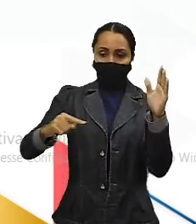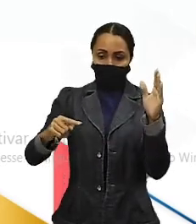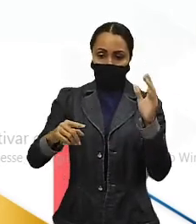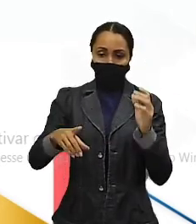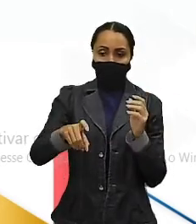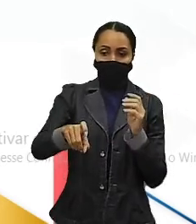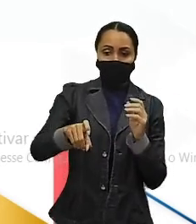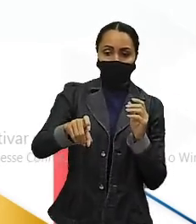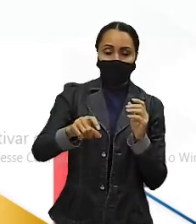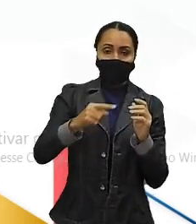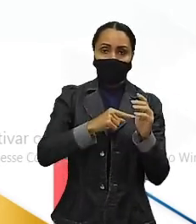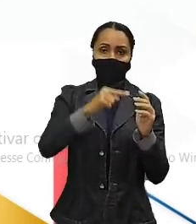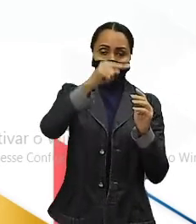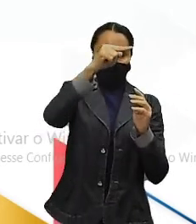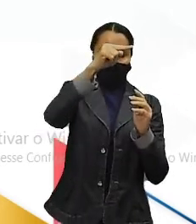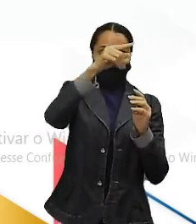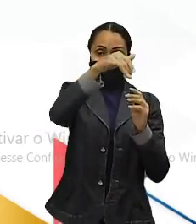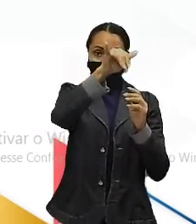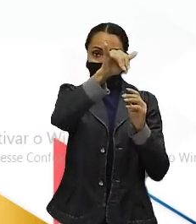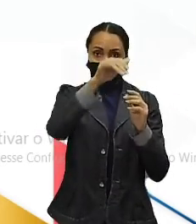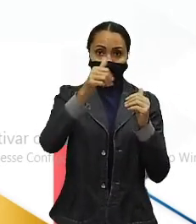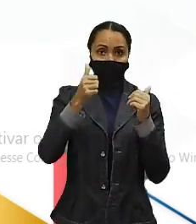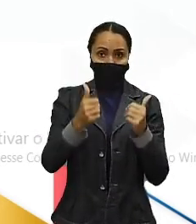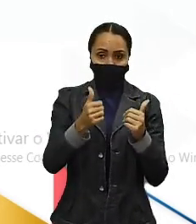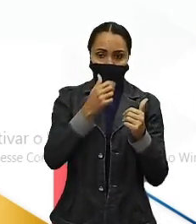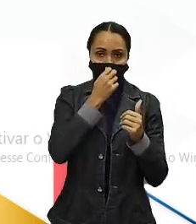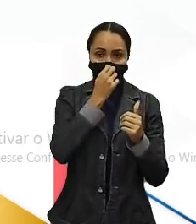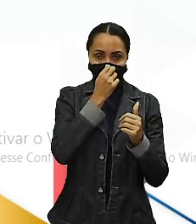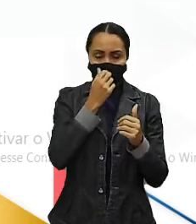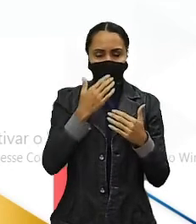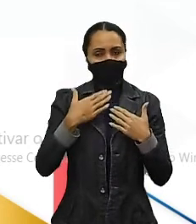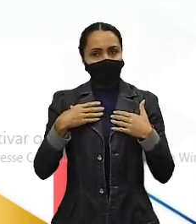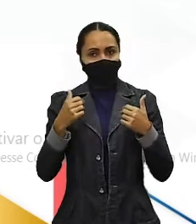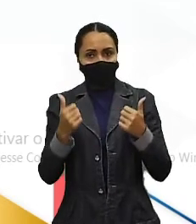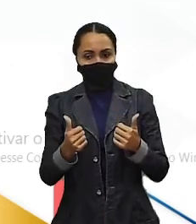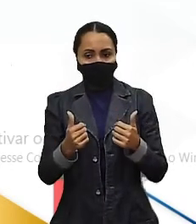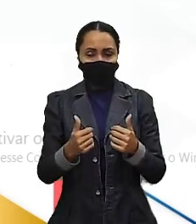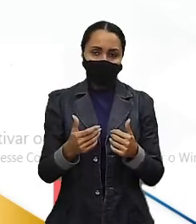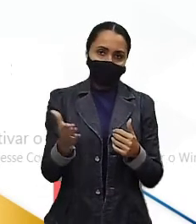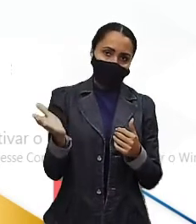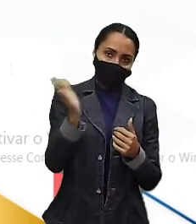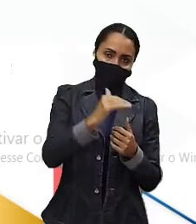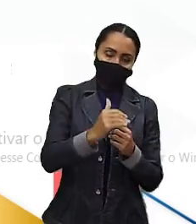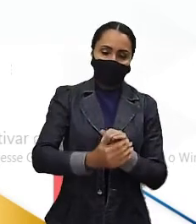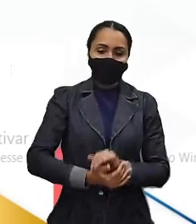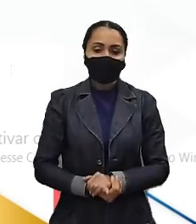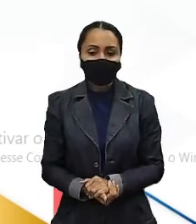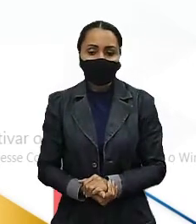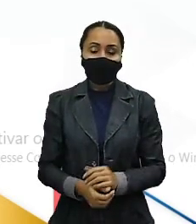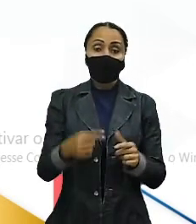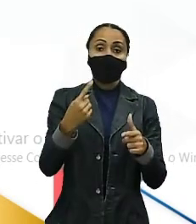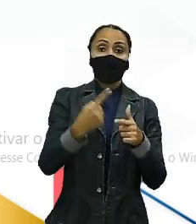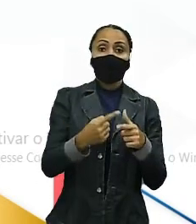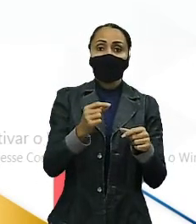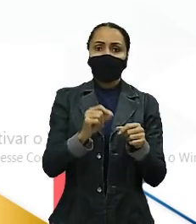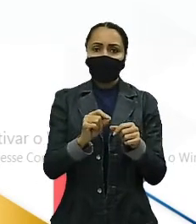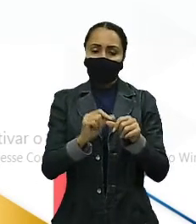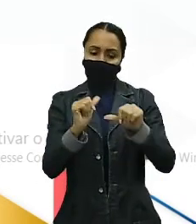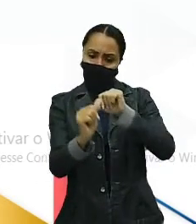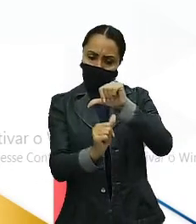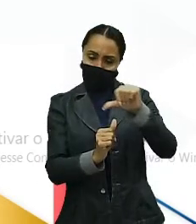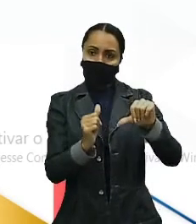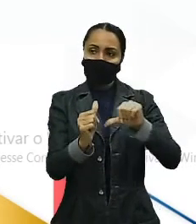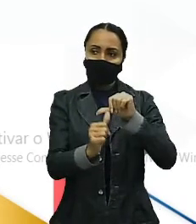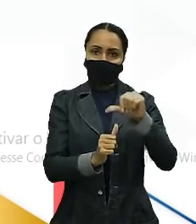quadrante, segundo, terceiro e quarto. Fechou? Tudo tranquilo então? Segue comigo aí, porque para fazer transformações